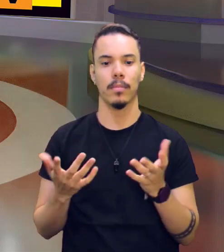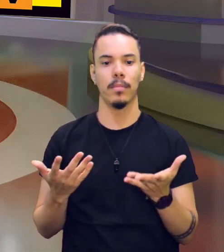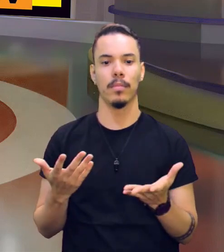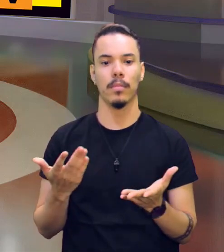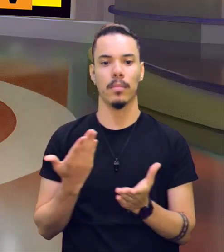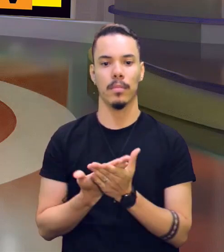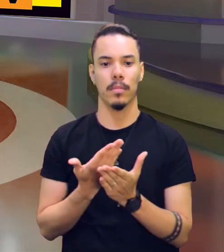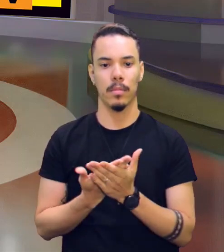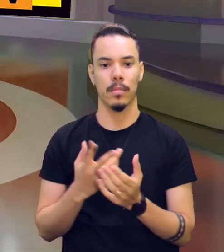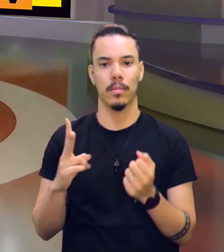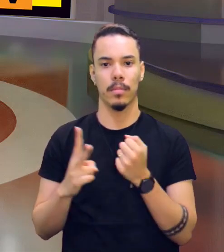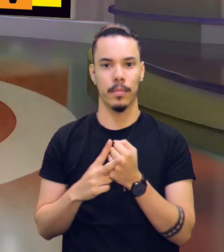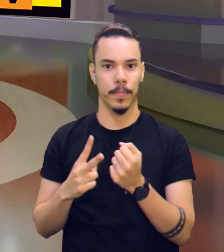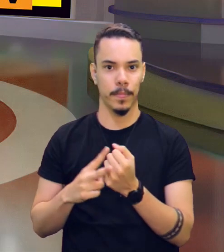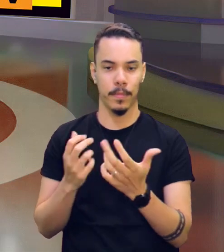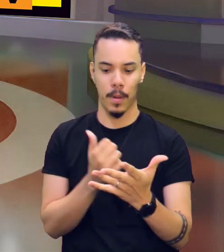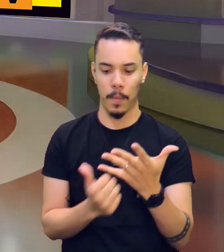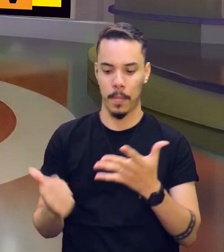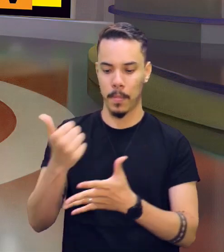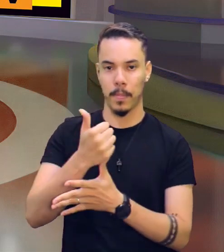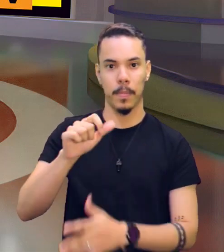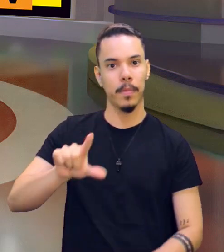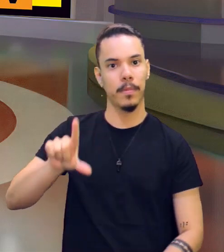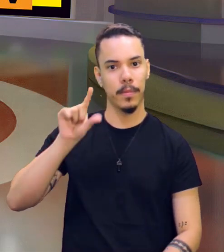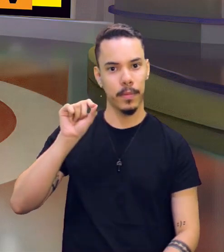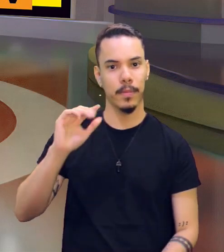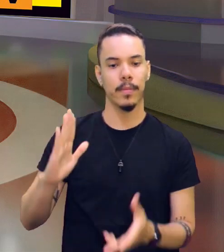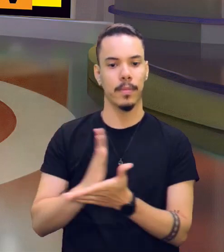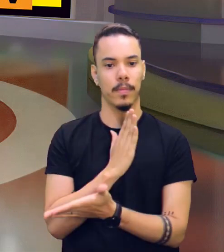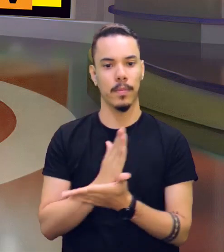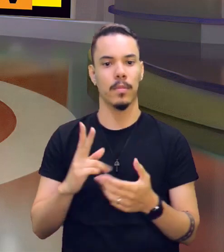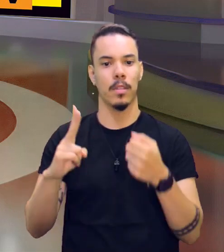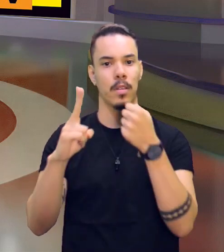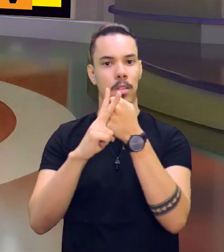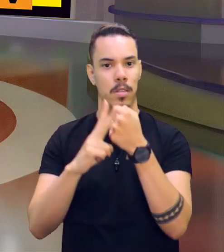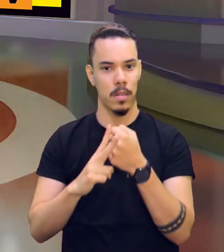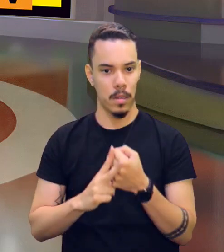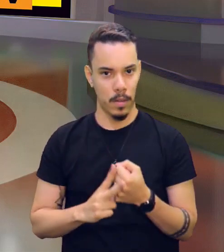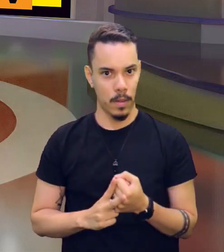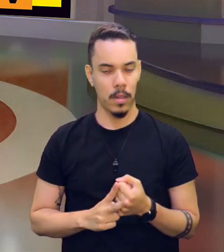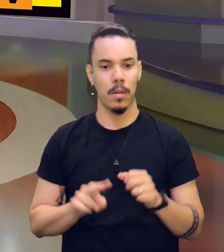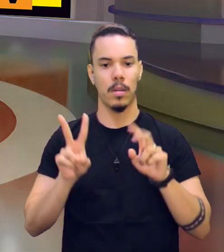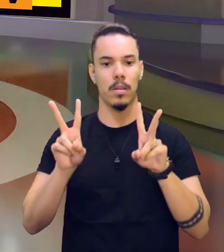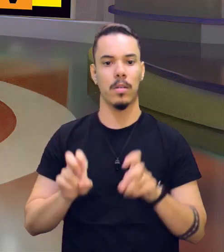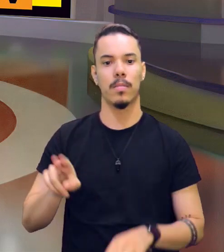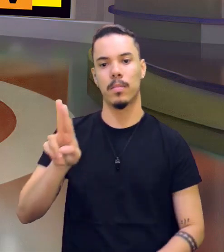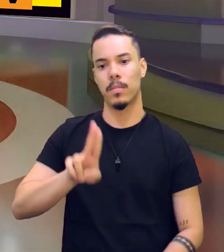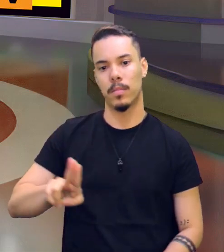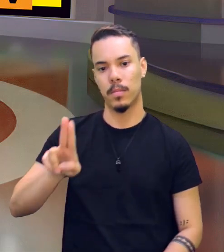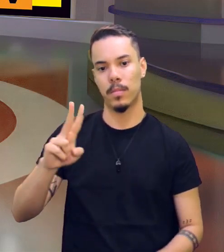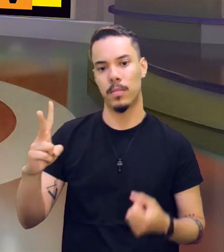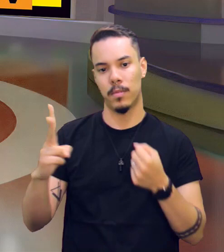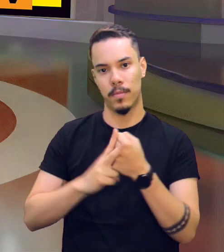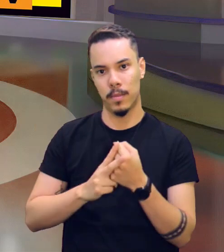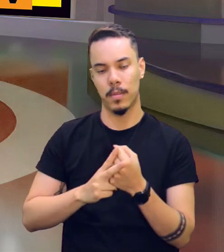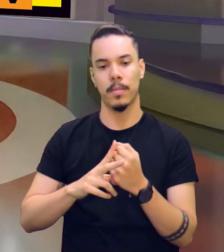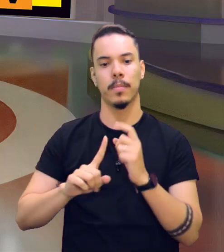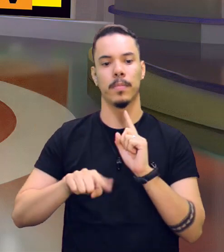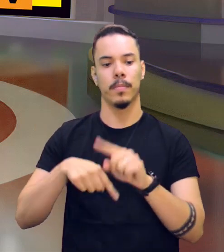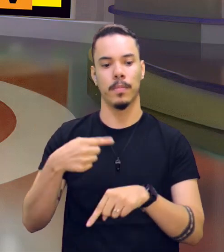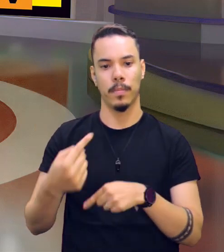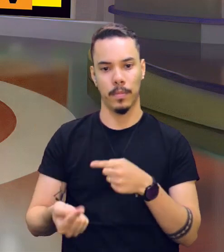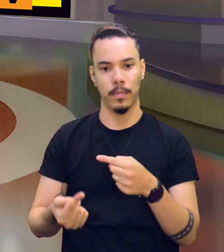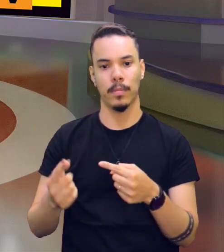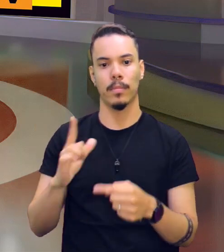aulas de verbos de preferência a gente viu alguns verbos essa questão de como usar o verbo depois que